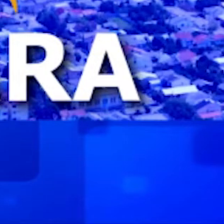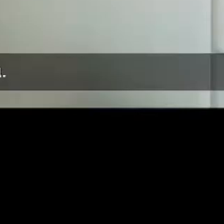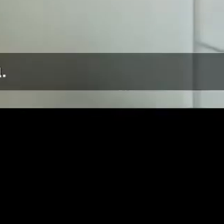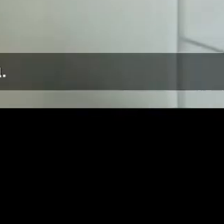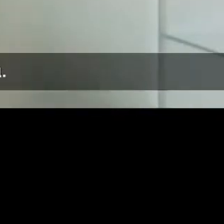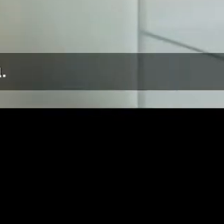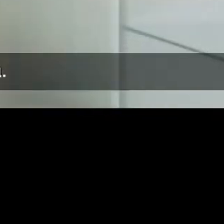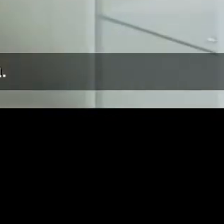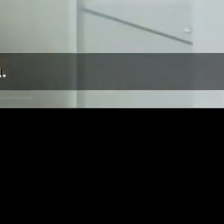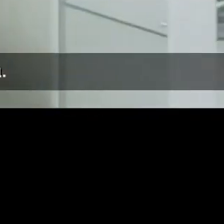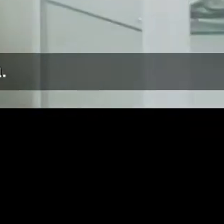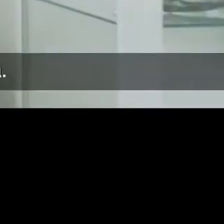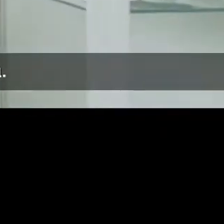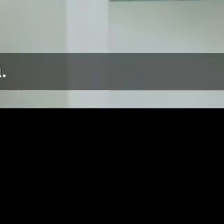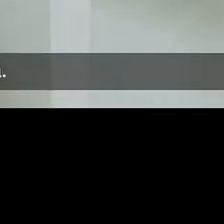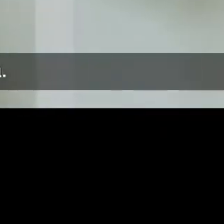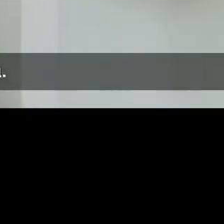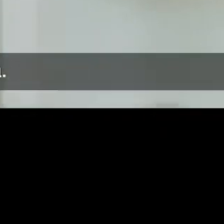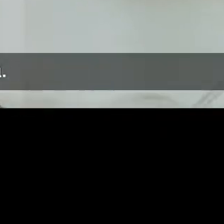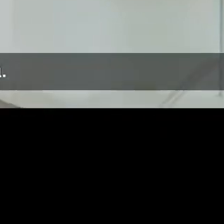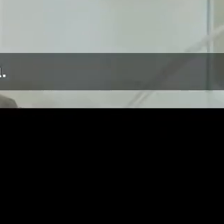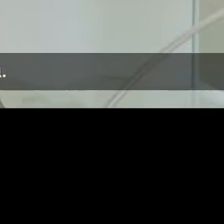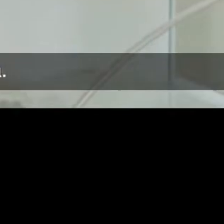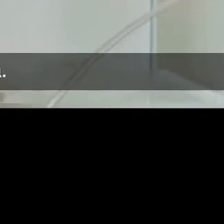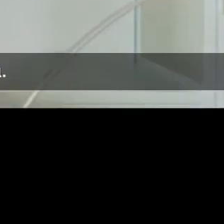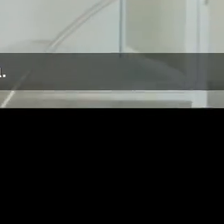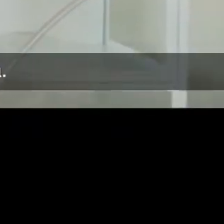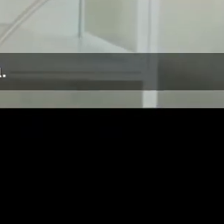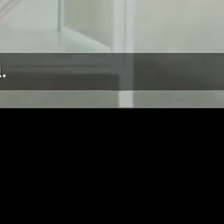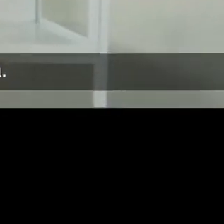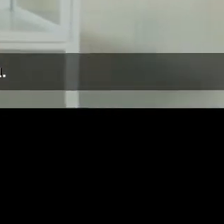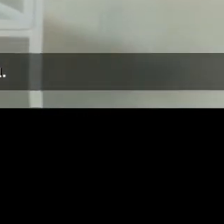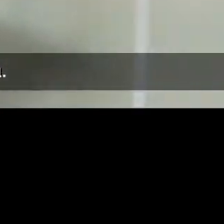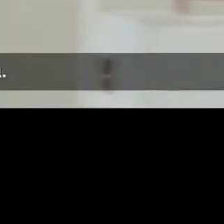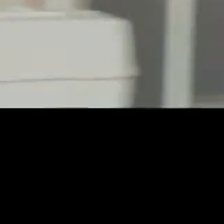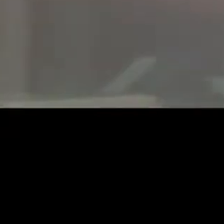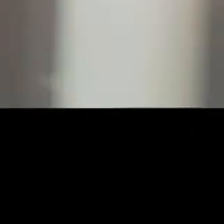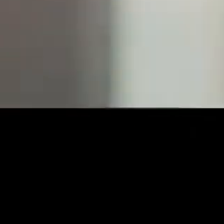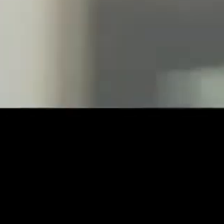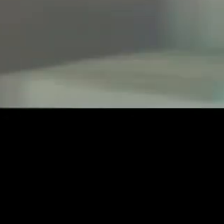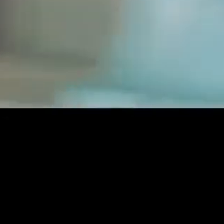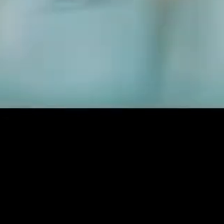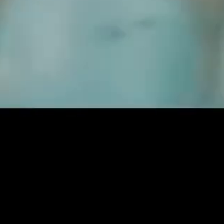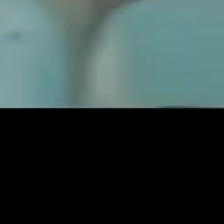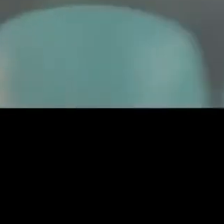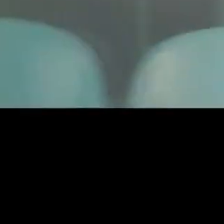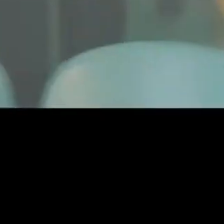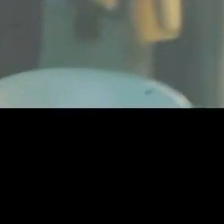Quem doa sangue regularmente pode estar ajudando uma pessoa que nunca viu na vida.